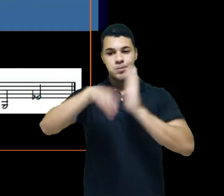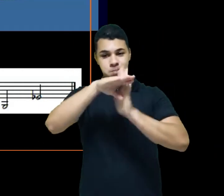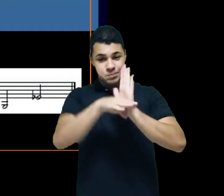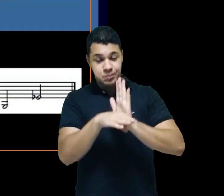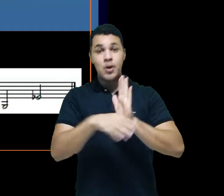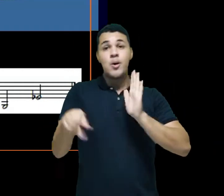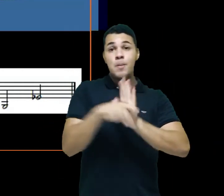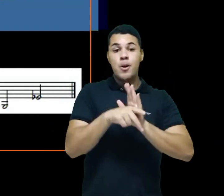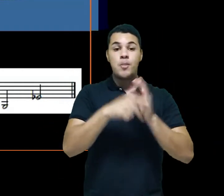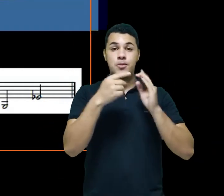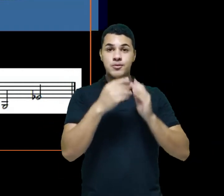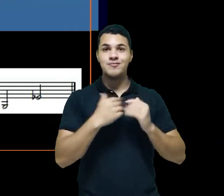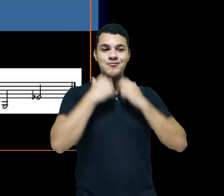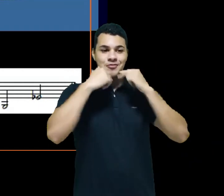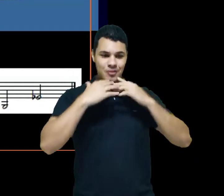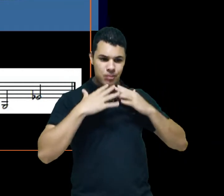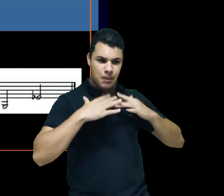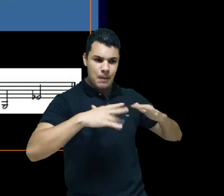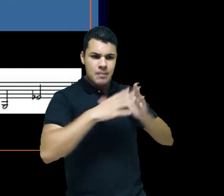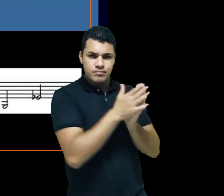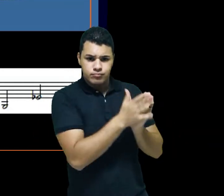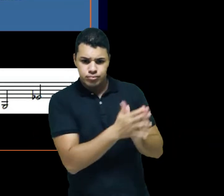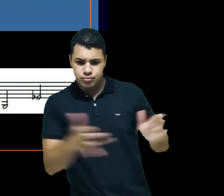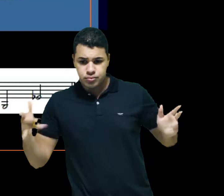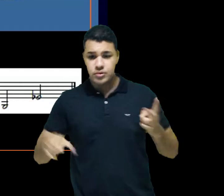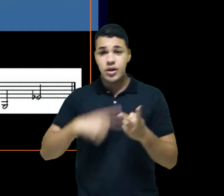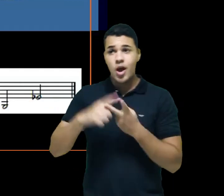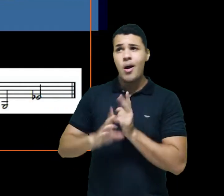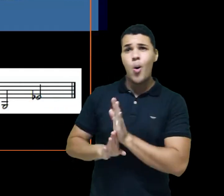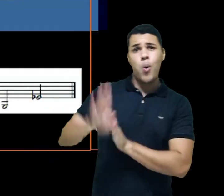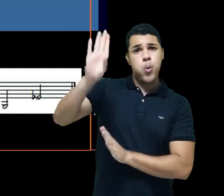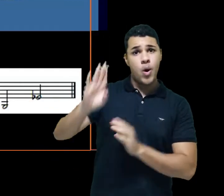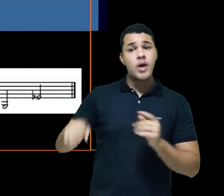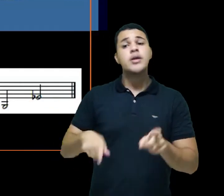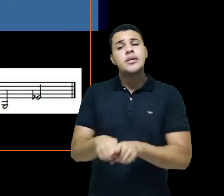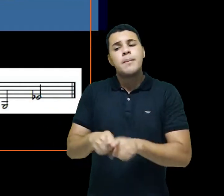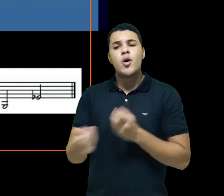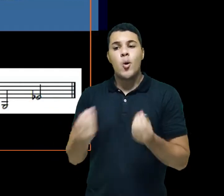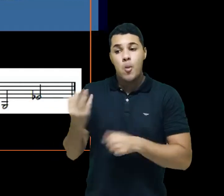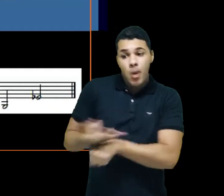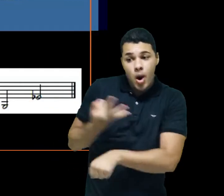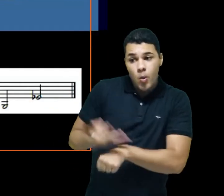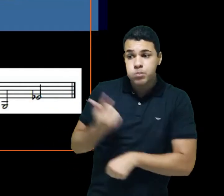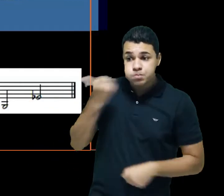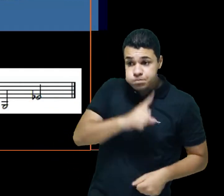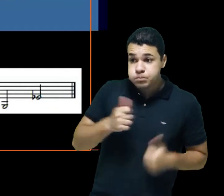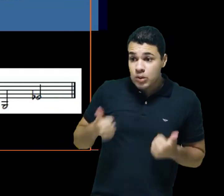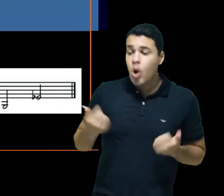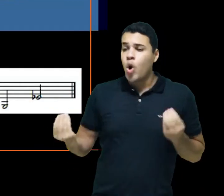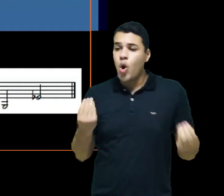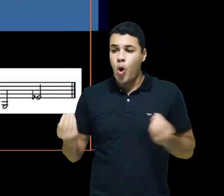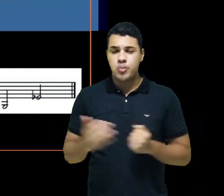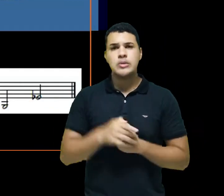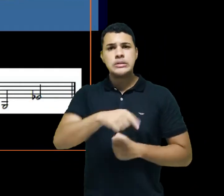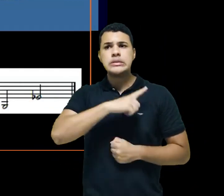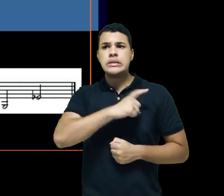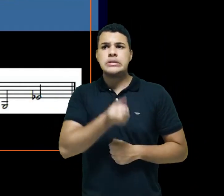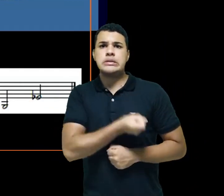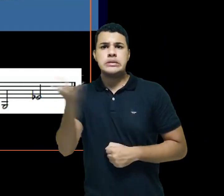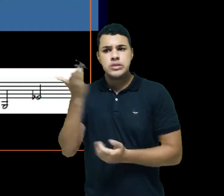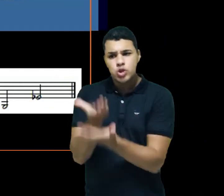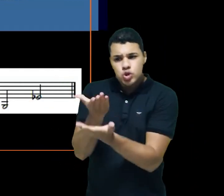tessitura, extensão e registros vocais de crianças. São estudos de